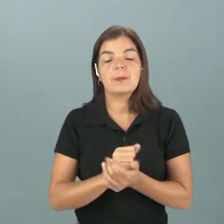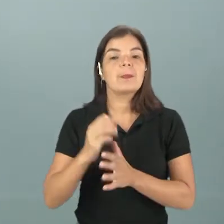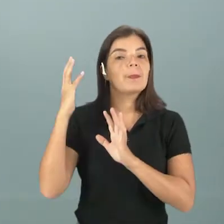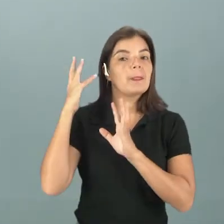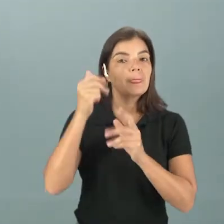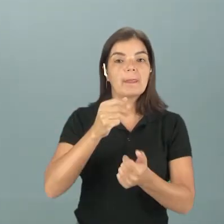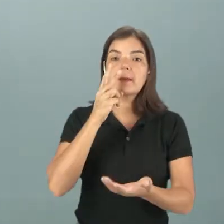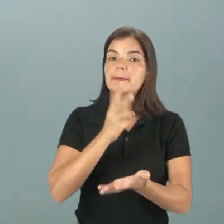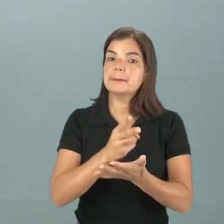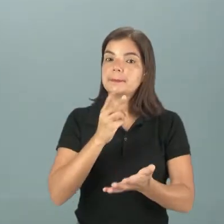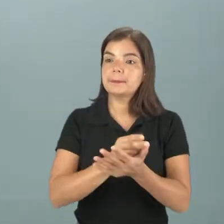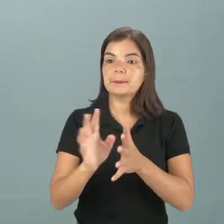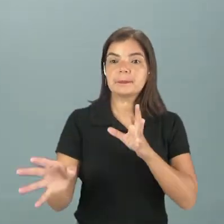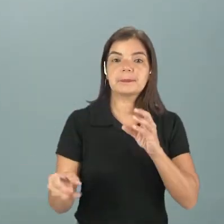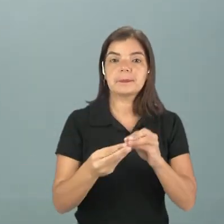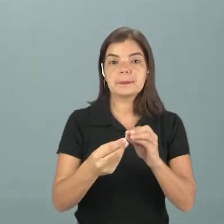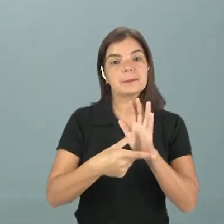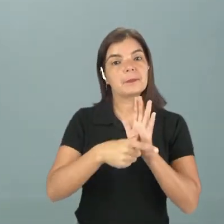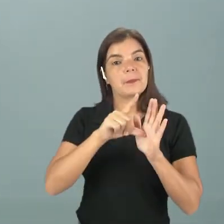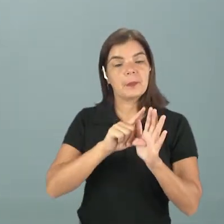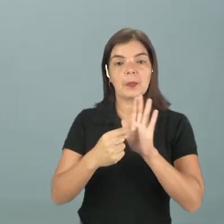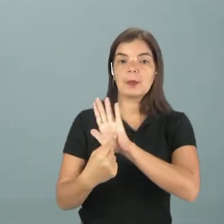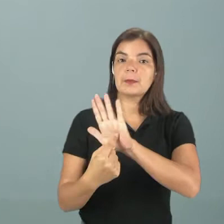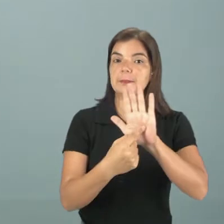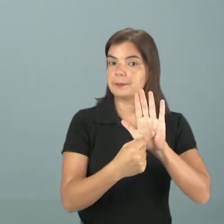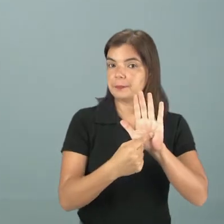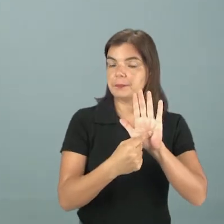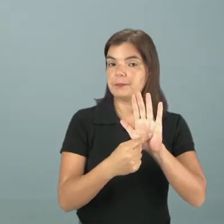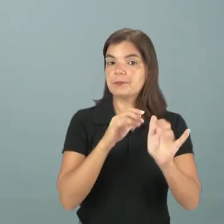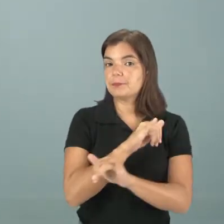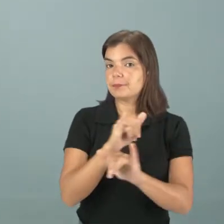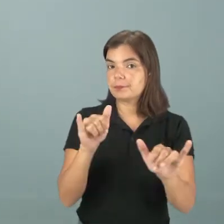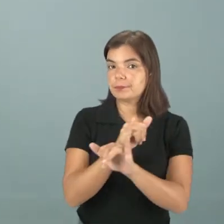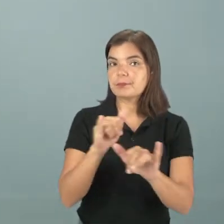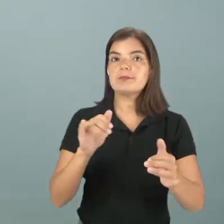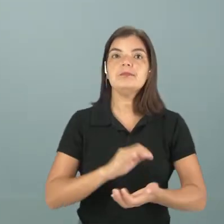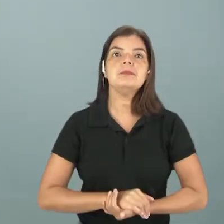revise sempre a sua sinopse antes de publicar ou antes de divulgar.